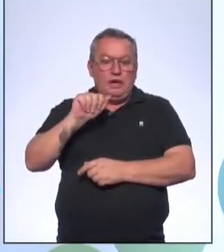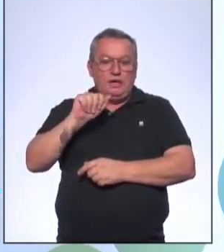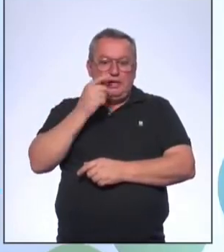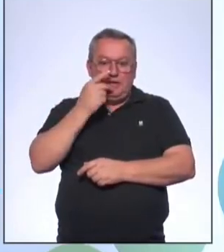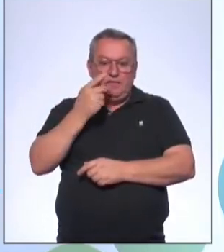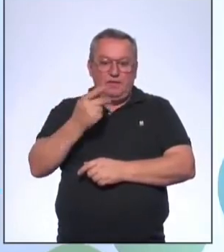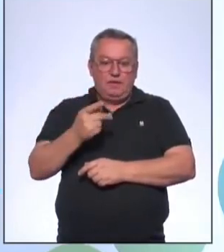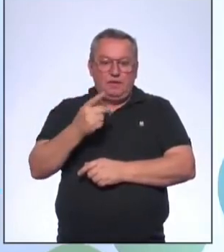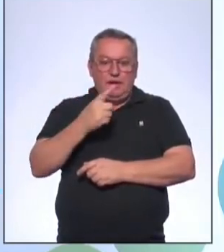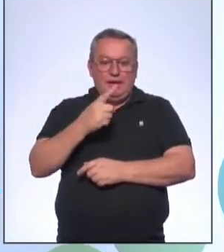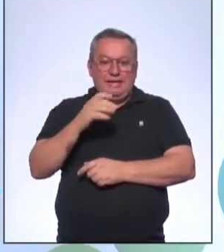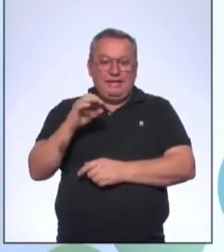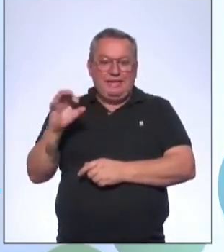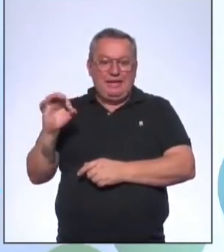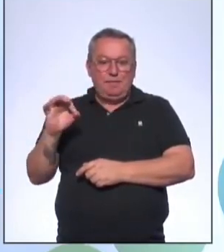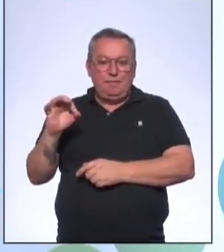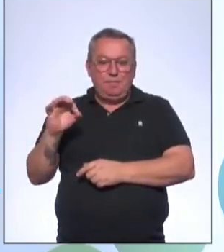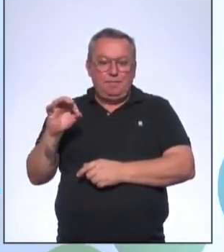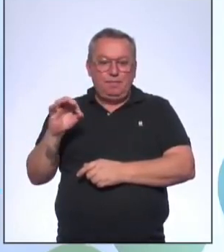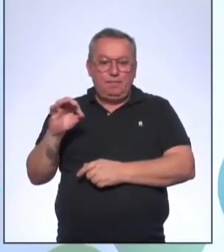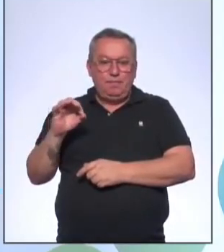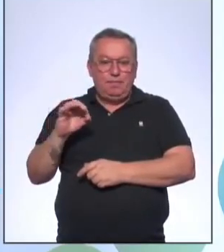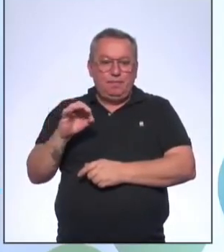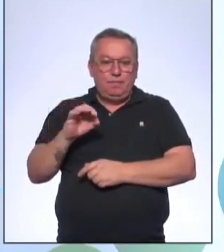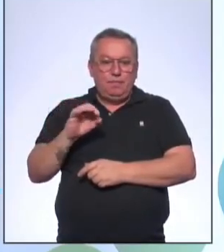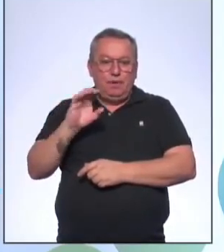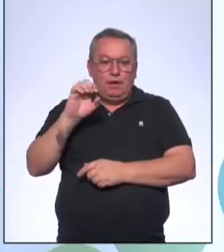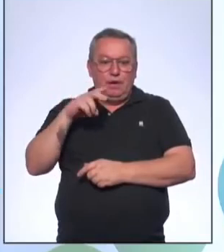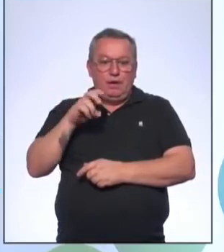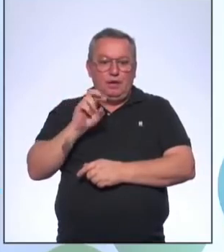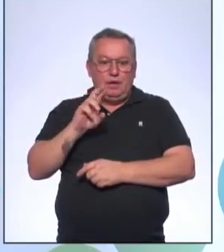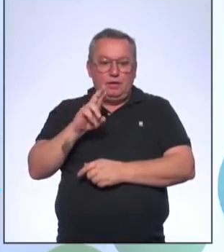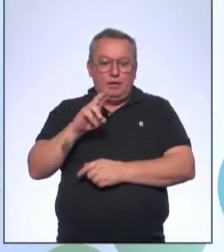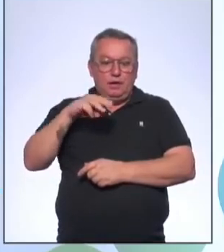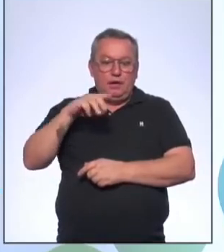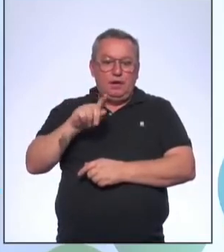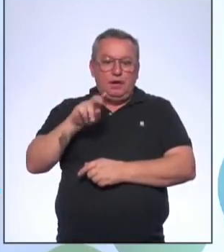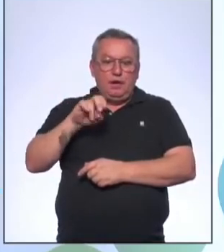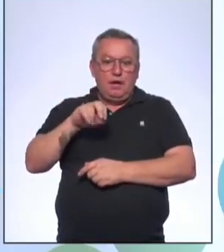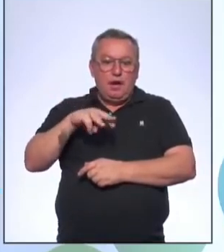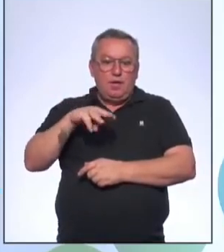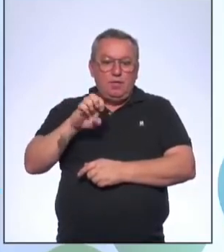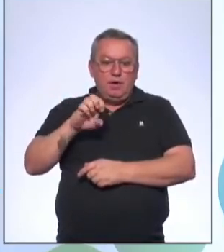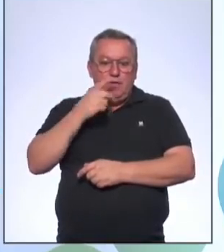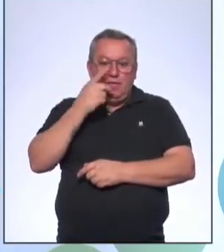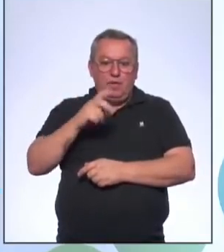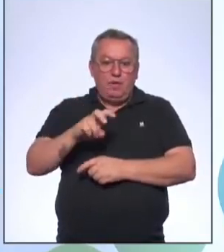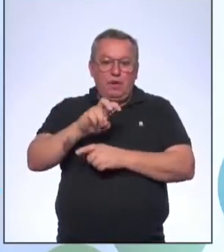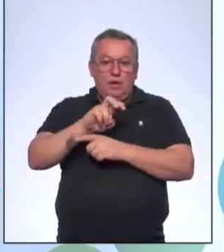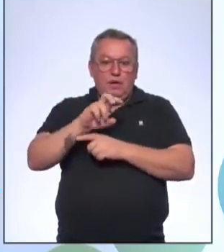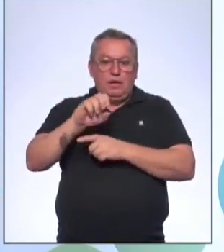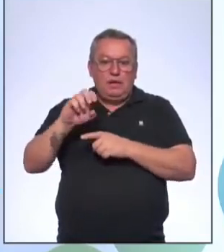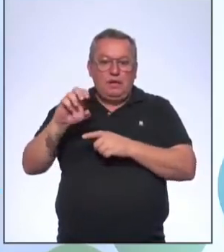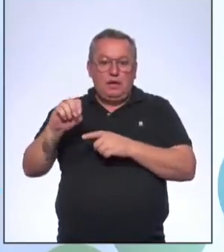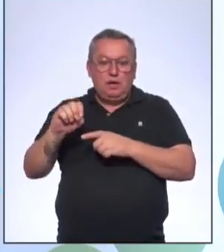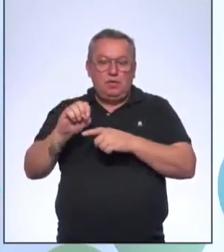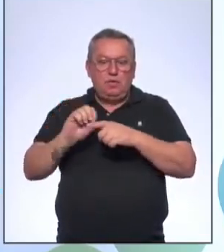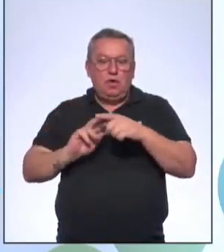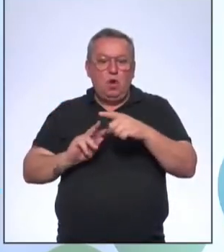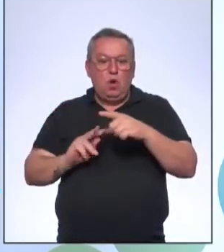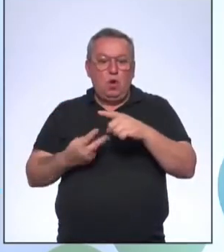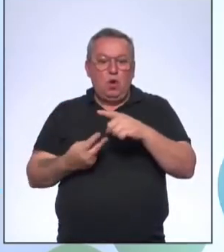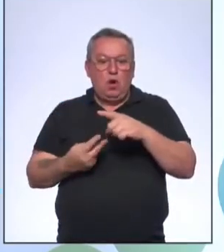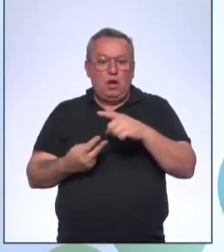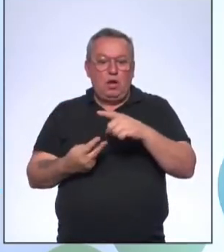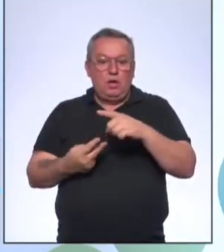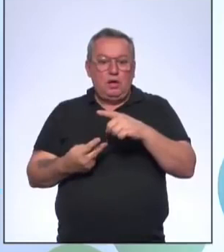disse 100. O Wender e o Guilherme, 500 sobre a hora. A